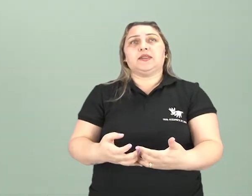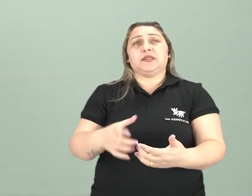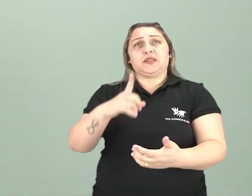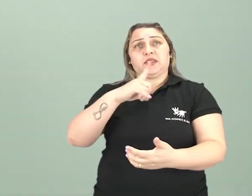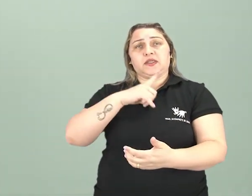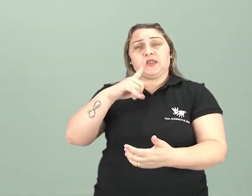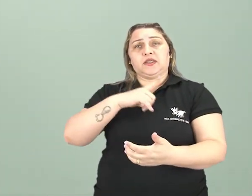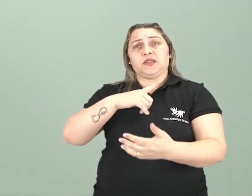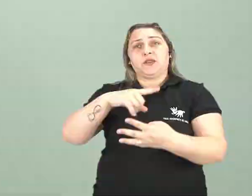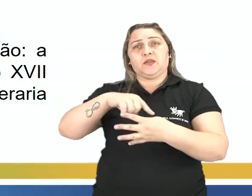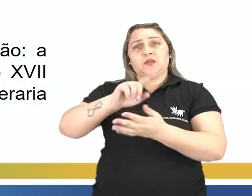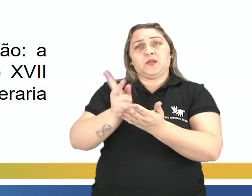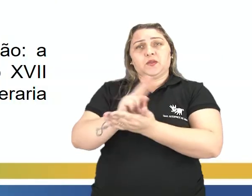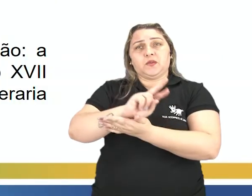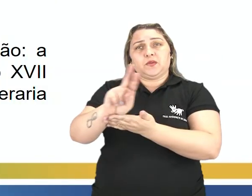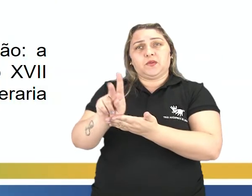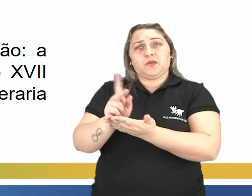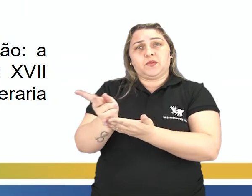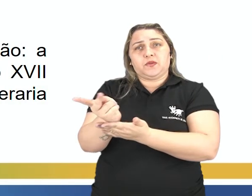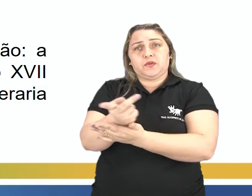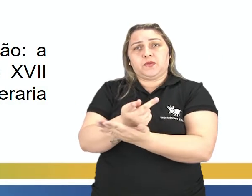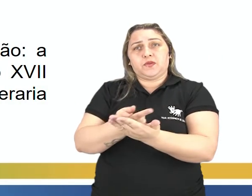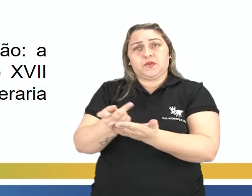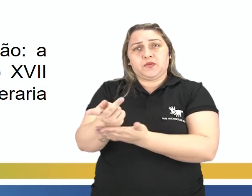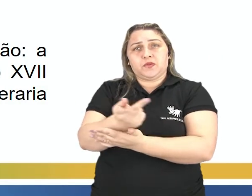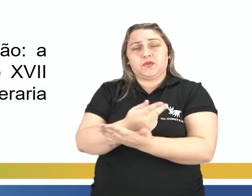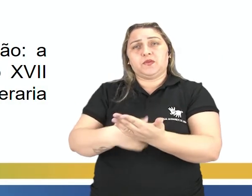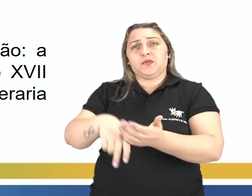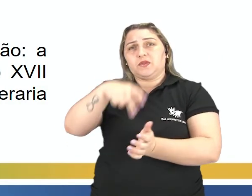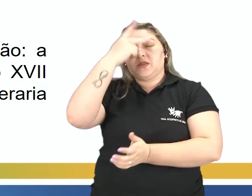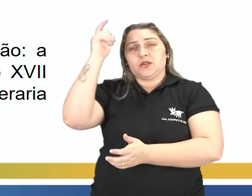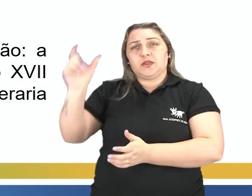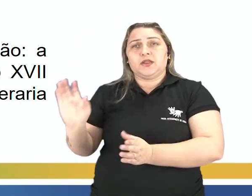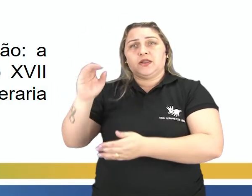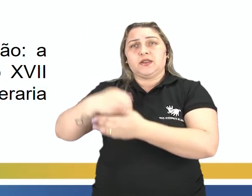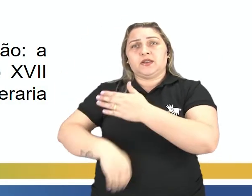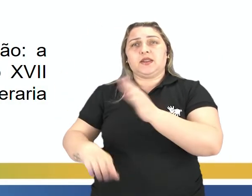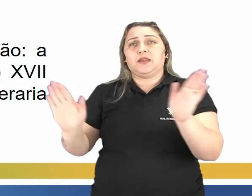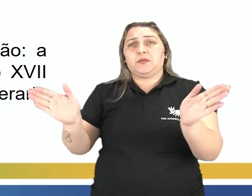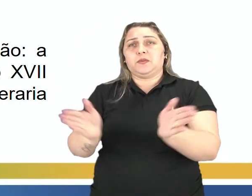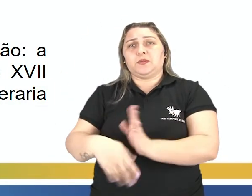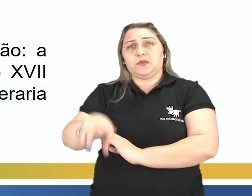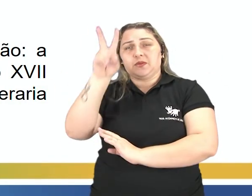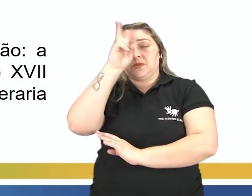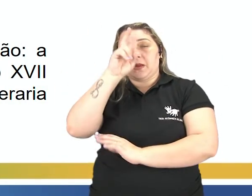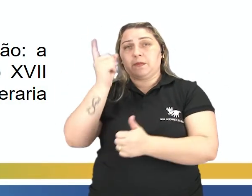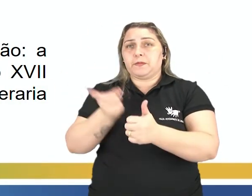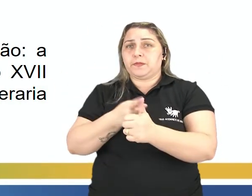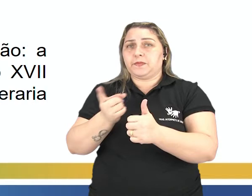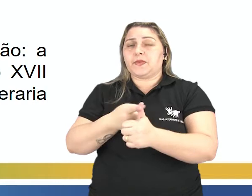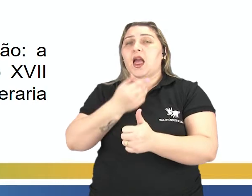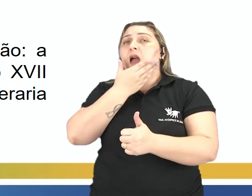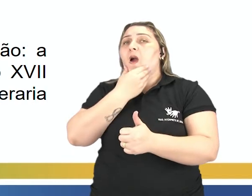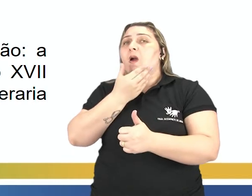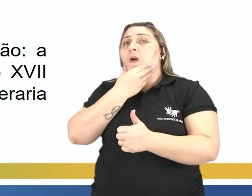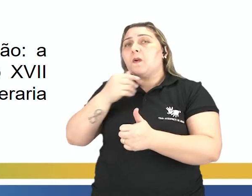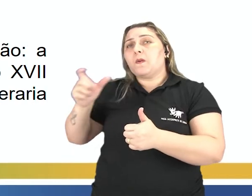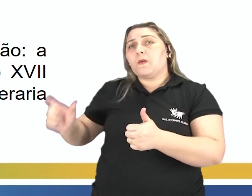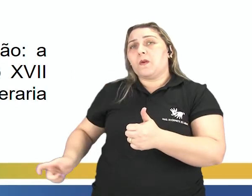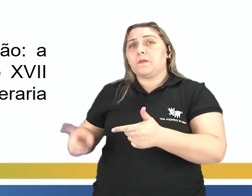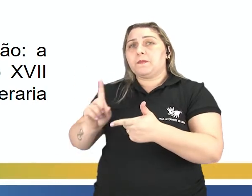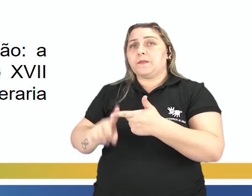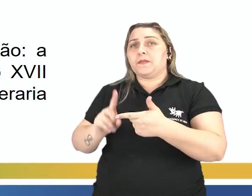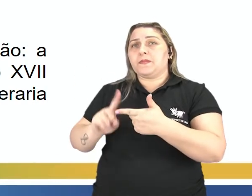Então, no exemplo exposto, podemos destacar que nesse caso nós teríamos vários personagens dentro dessa pequena